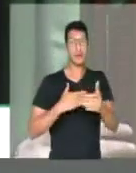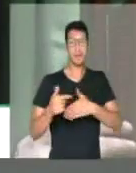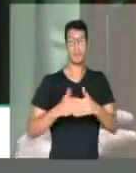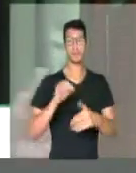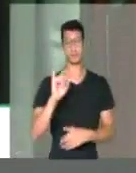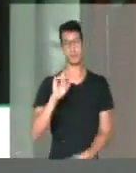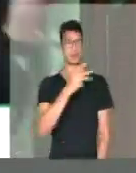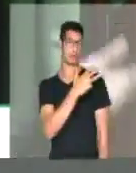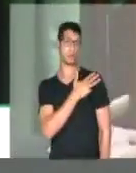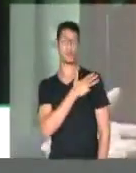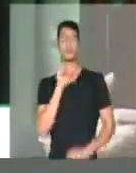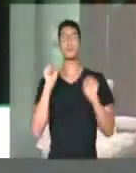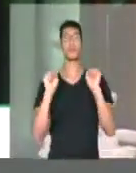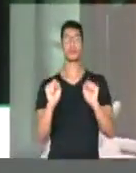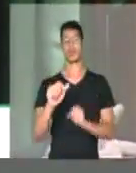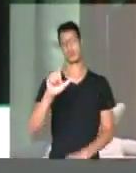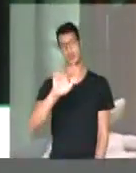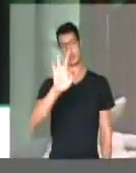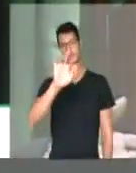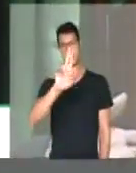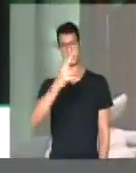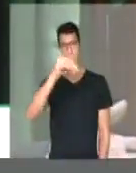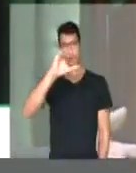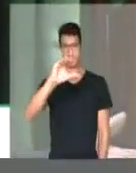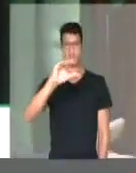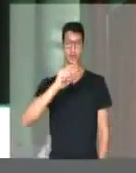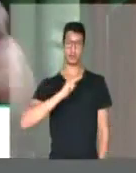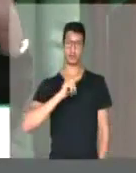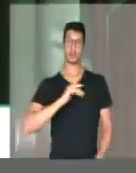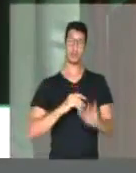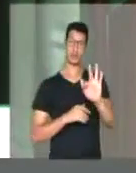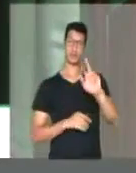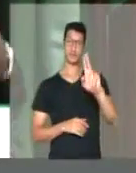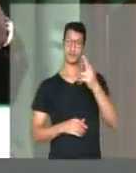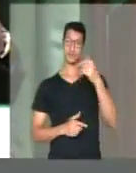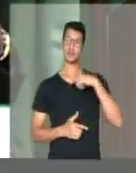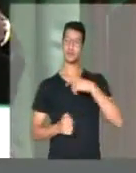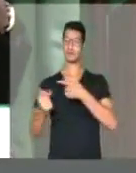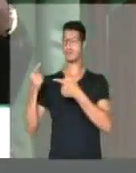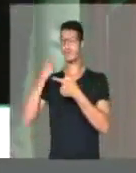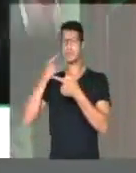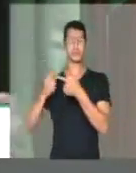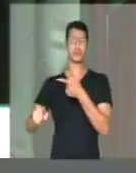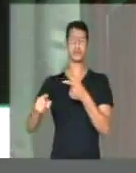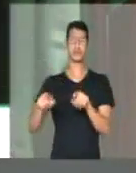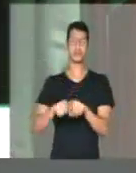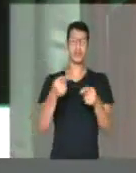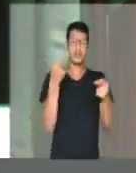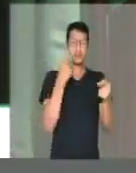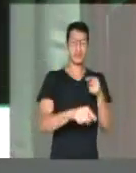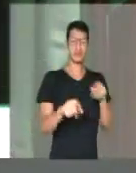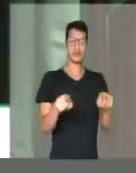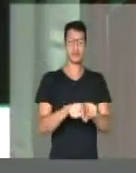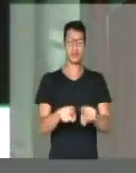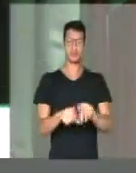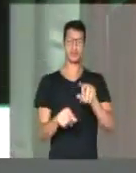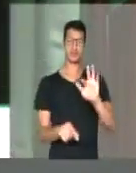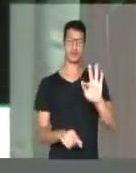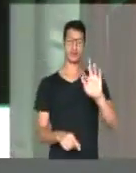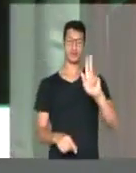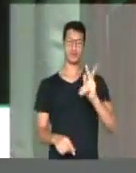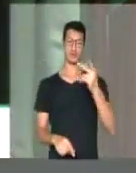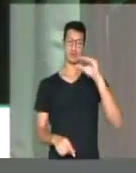se foi o Lula, poderia ser o Fernando Henrique. Fernando Henrique, eu fui oposição e sou oposição a